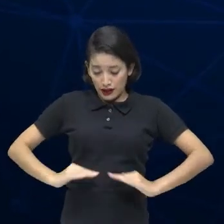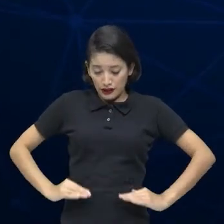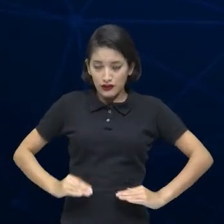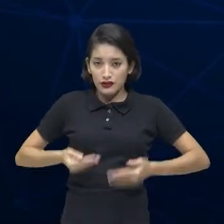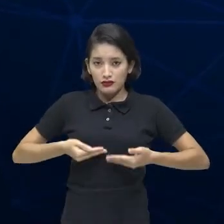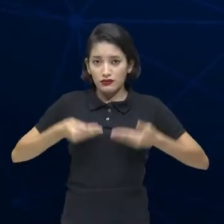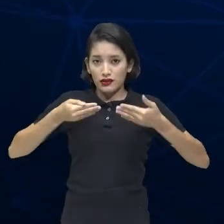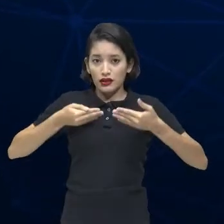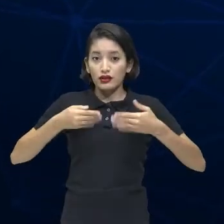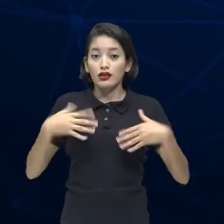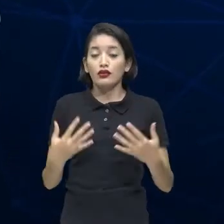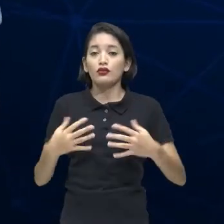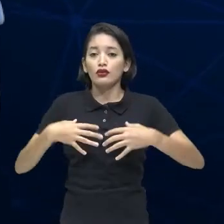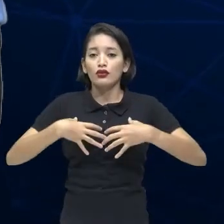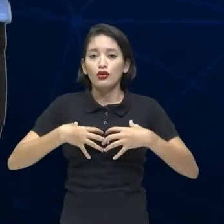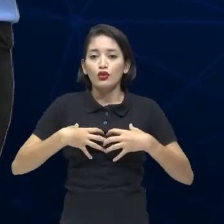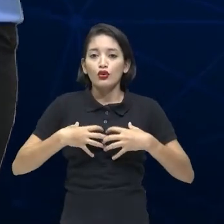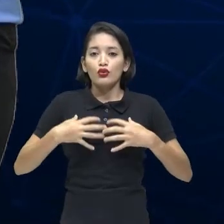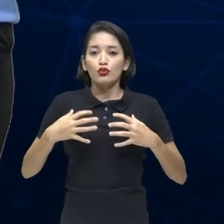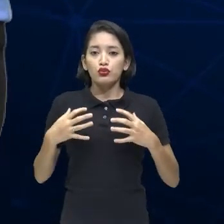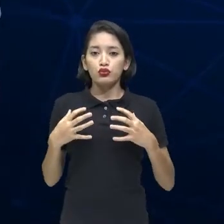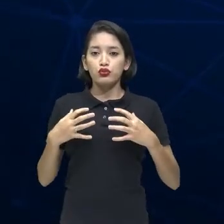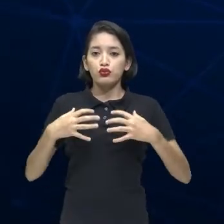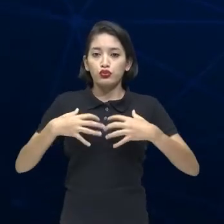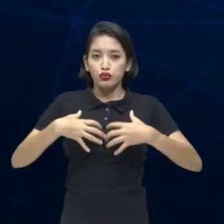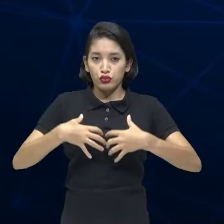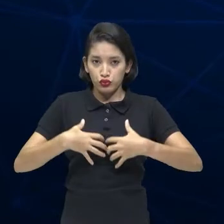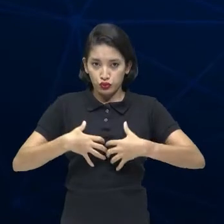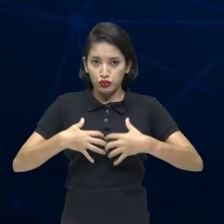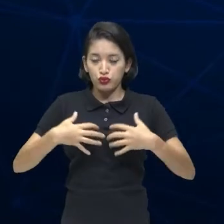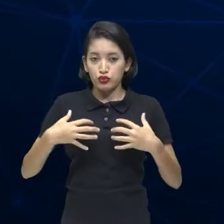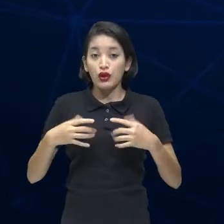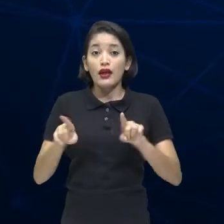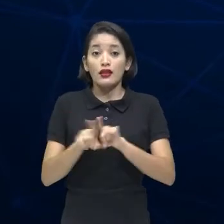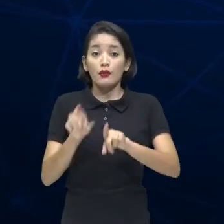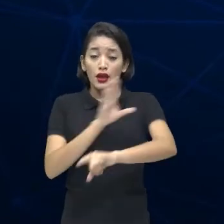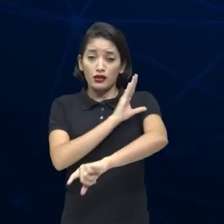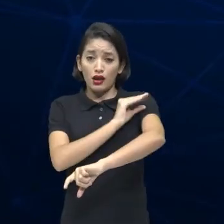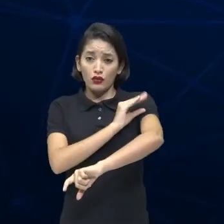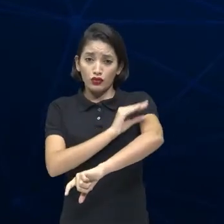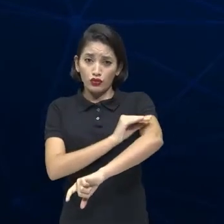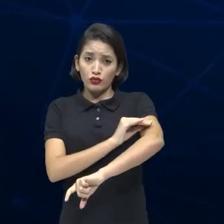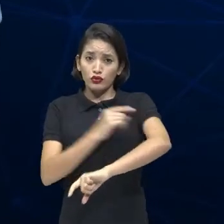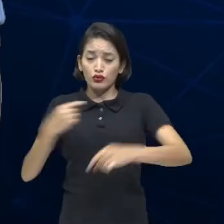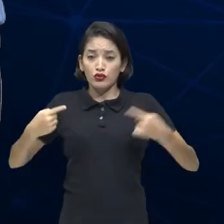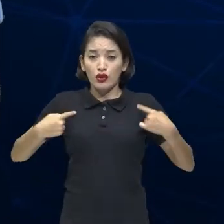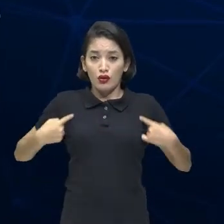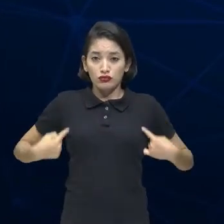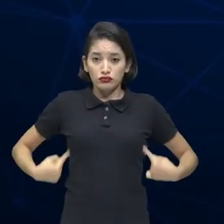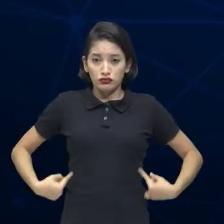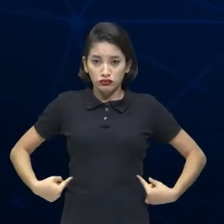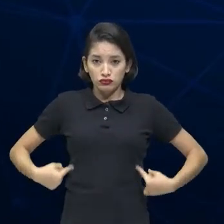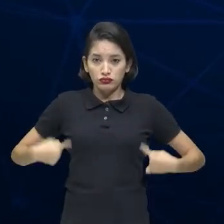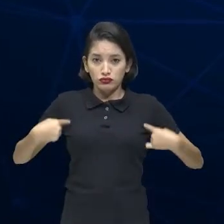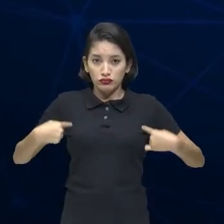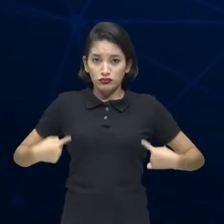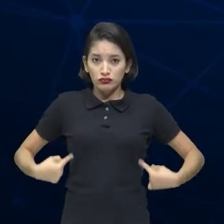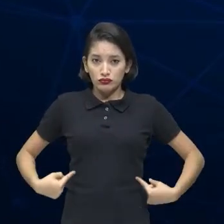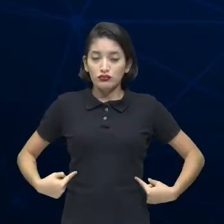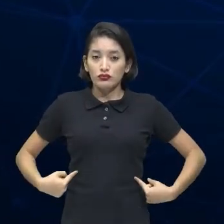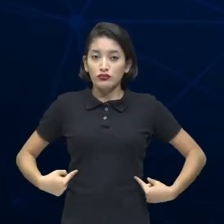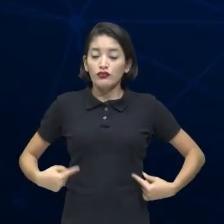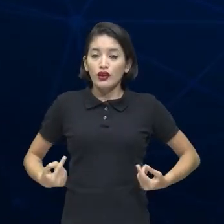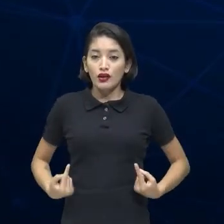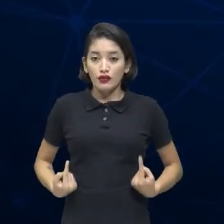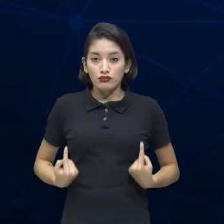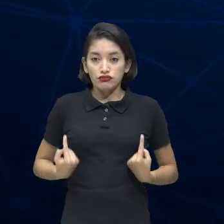ele contrai, nesse caso, tem também os músculos intercostais que estão nessa região. E ele vai